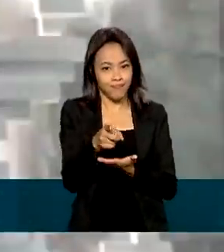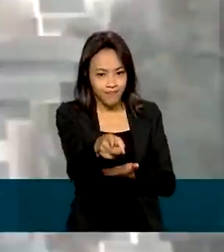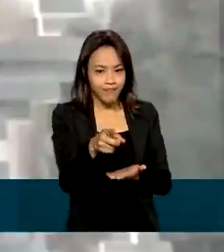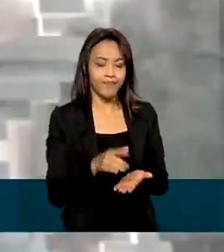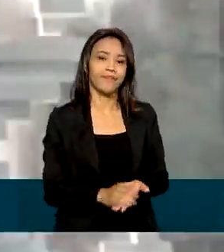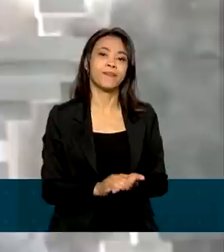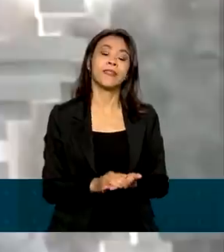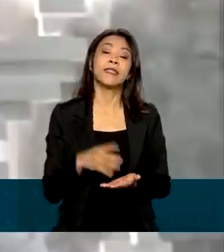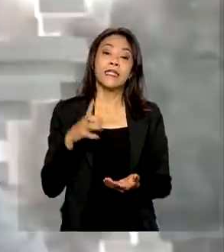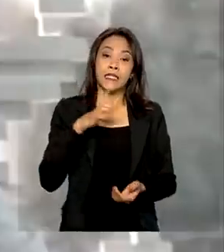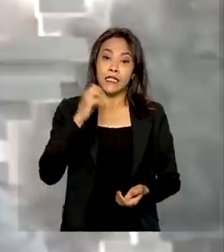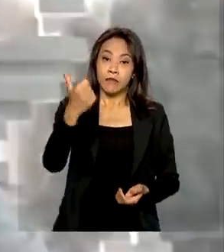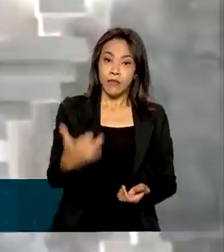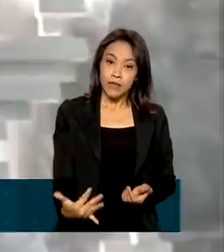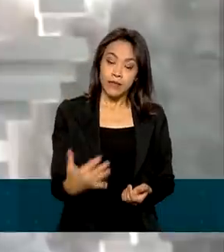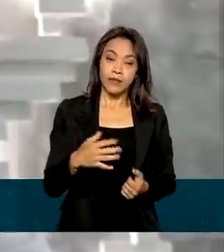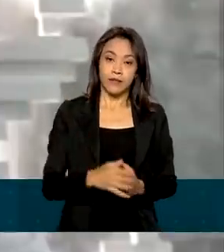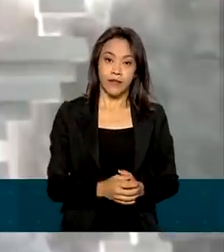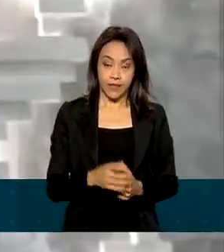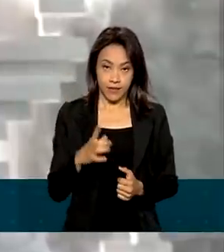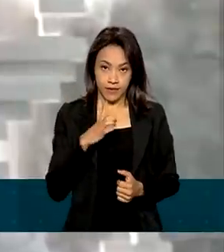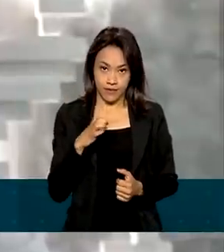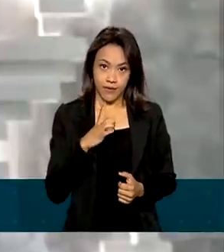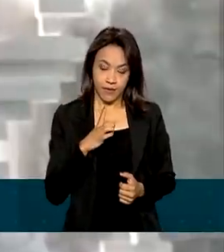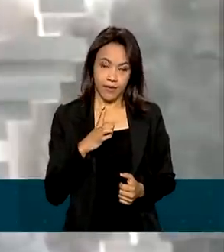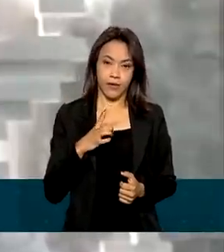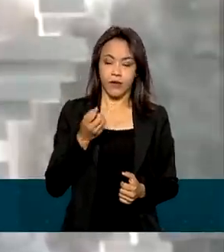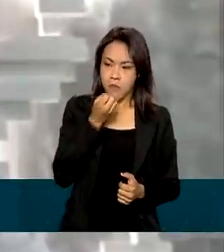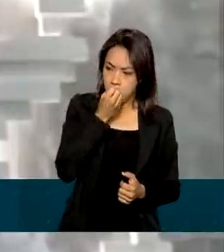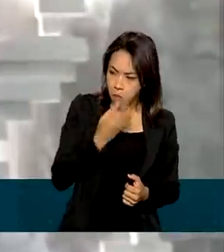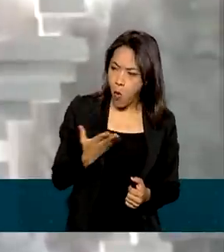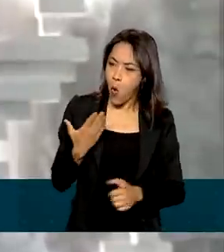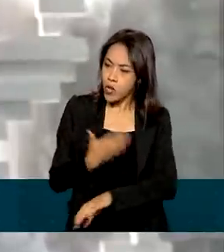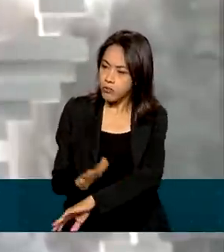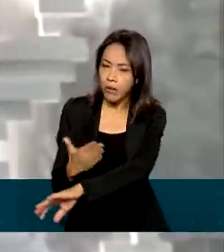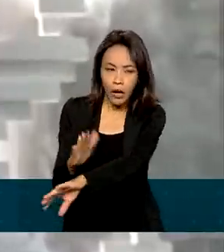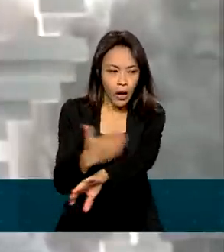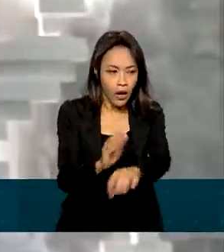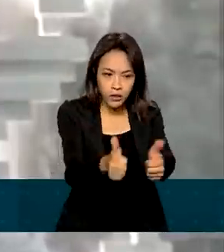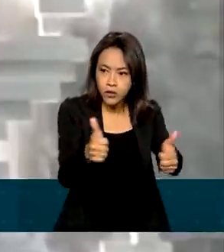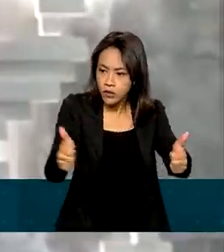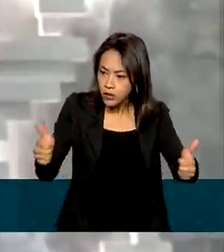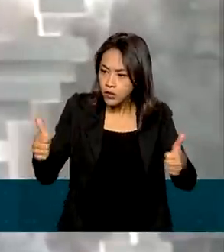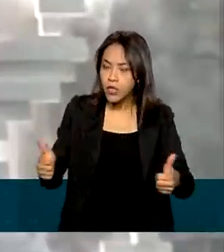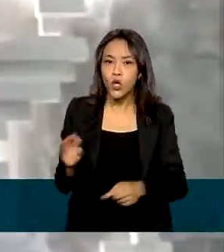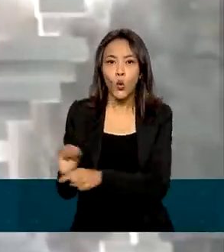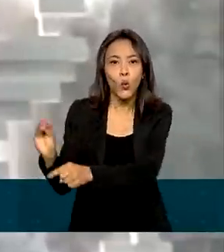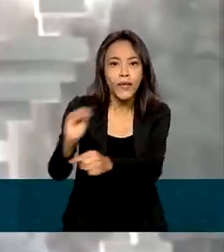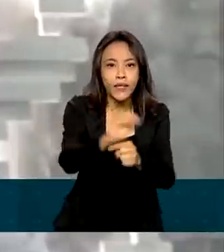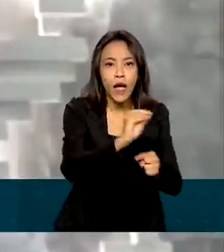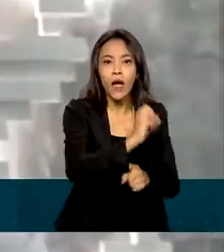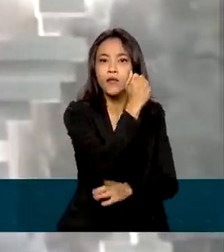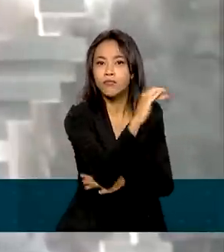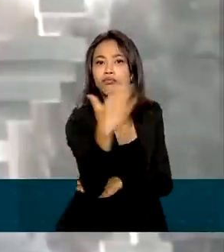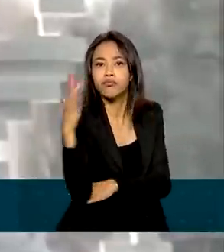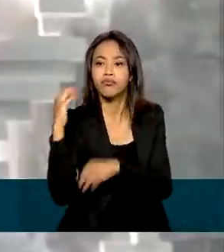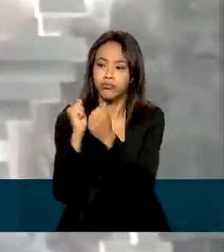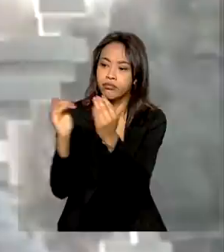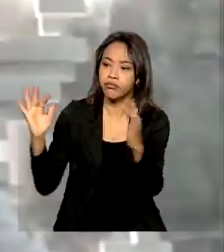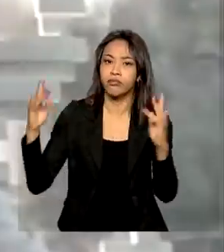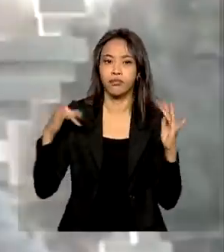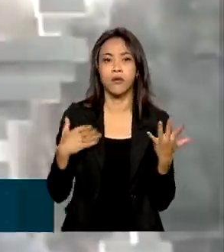produtores que decidem adotar boas práticas e recuperar essas áreas então usar a integração agora